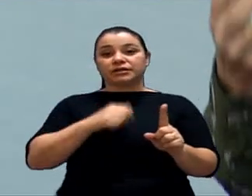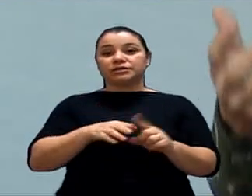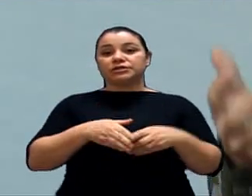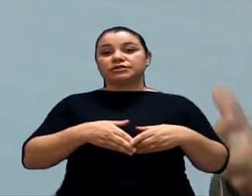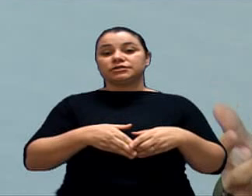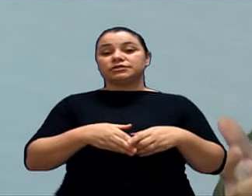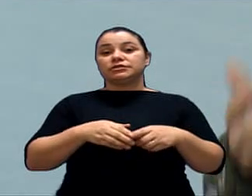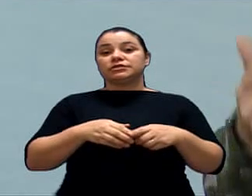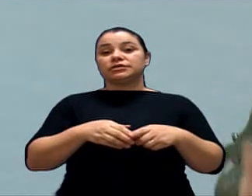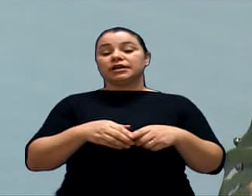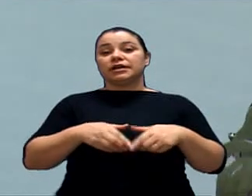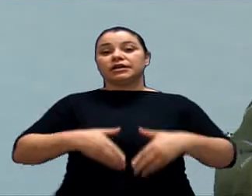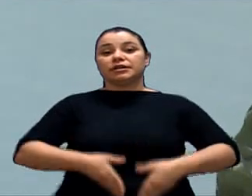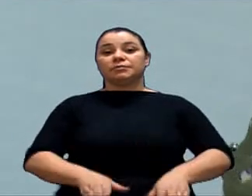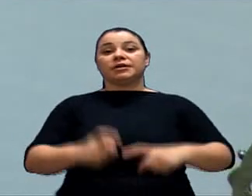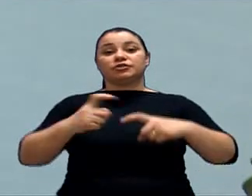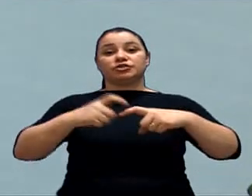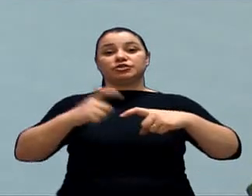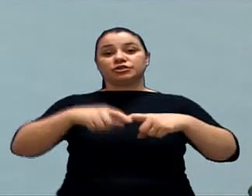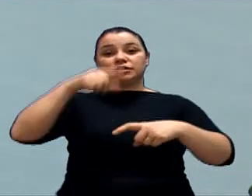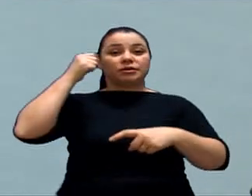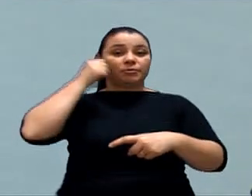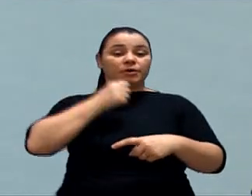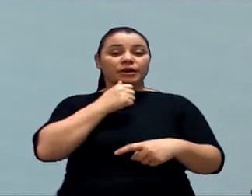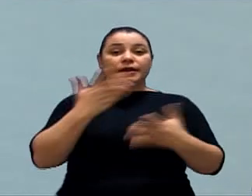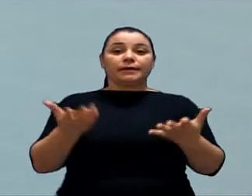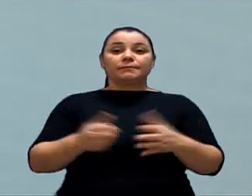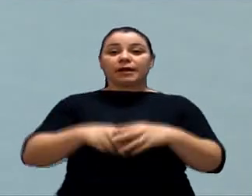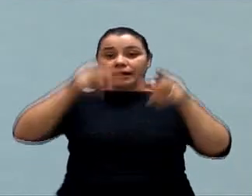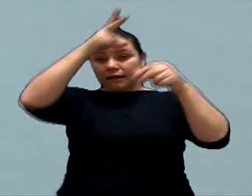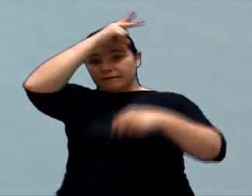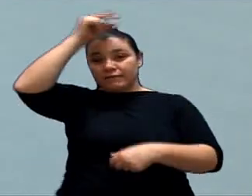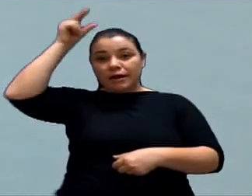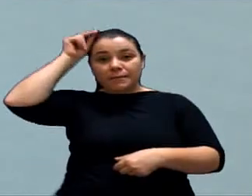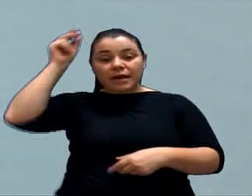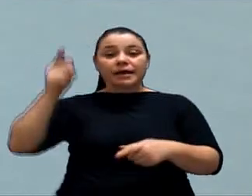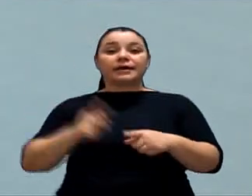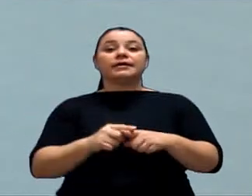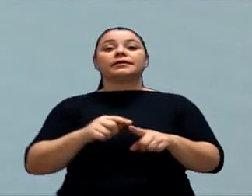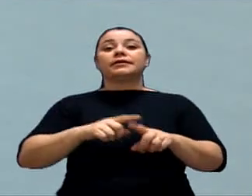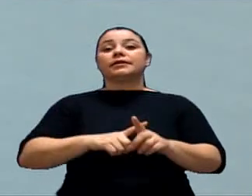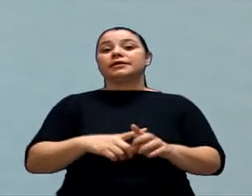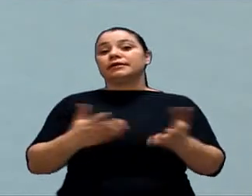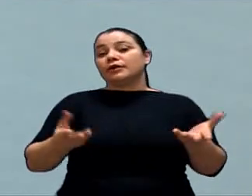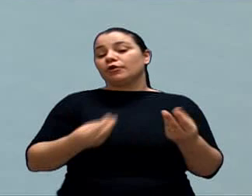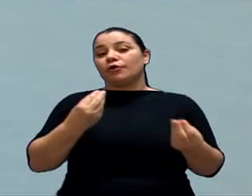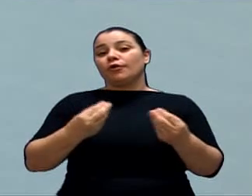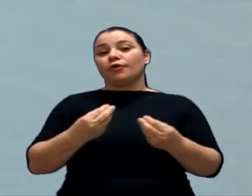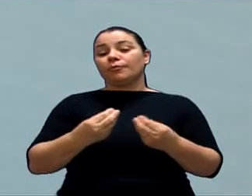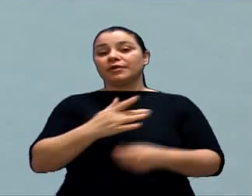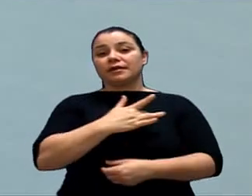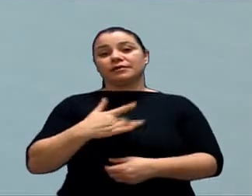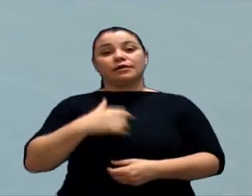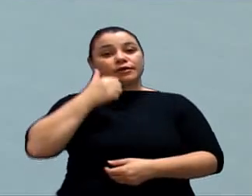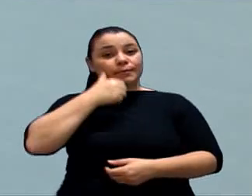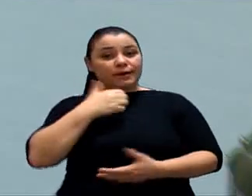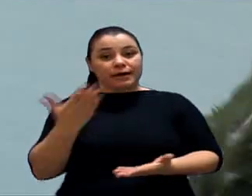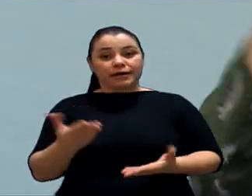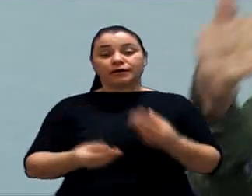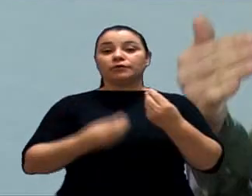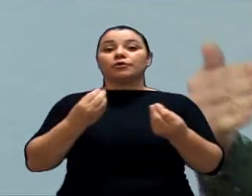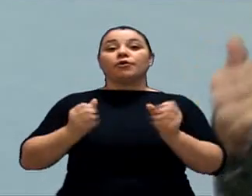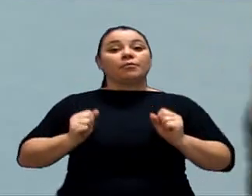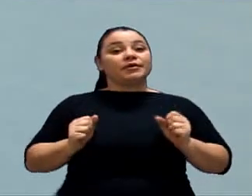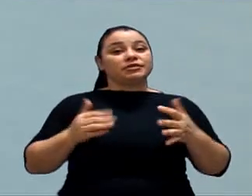a enfermeira que faz o exame de Papa Nicolau. Não tem. Como que a gente... É, e daí é uma ação